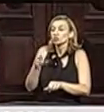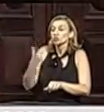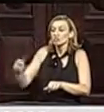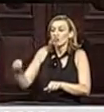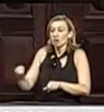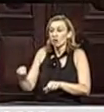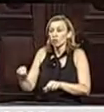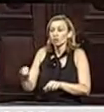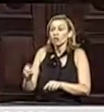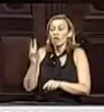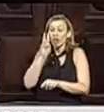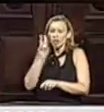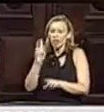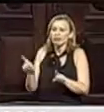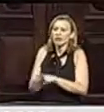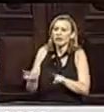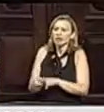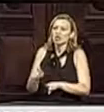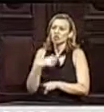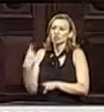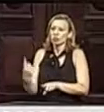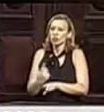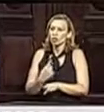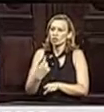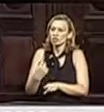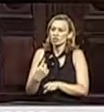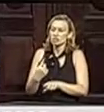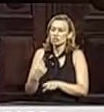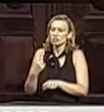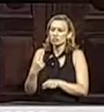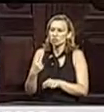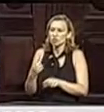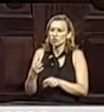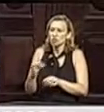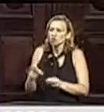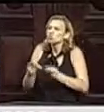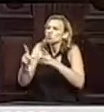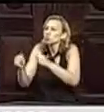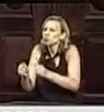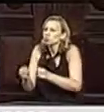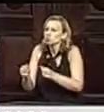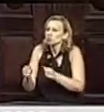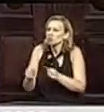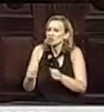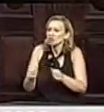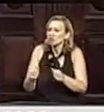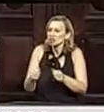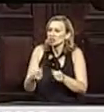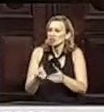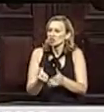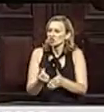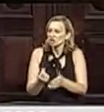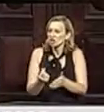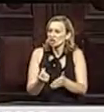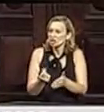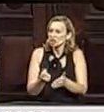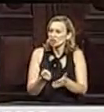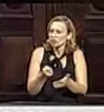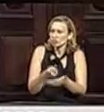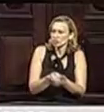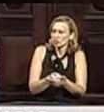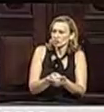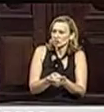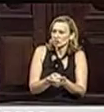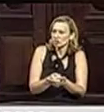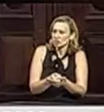existe tal da participação especial, que a indústria de petróleo, tudo que investiu, ela bate na hora de fazer